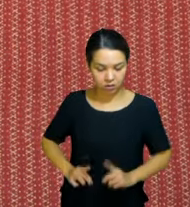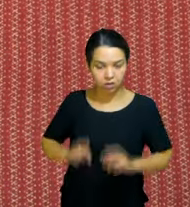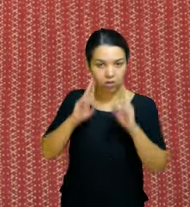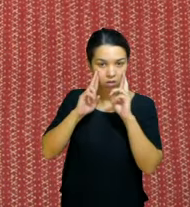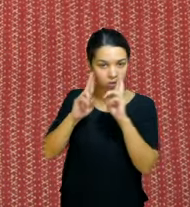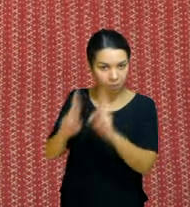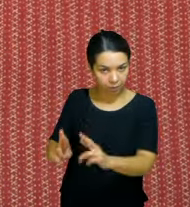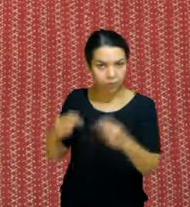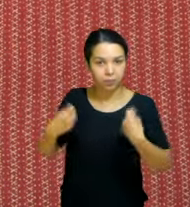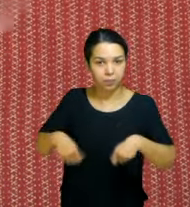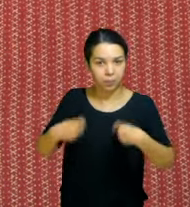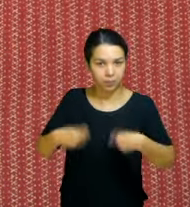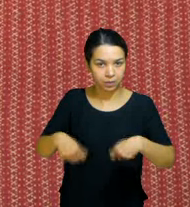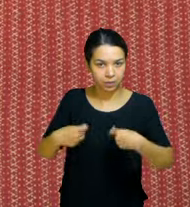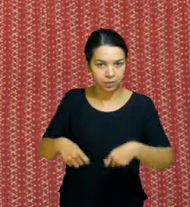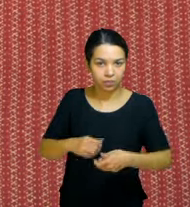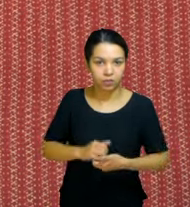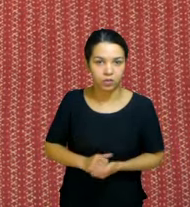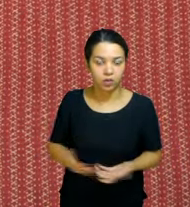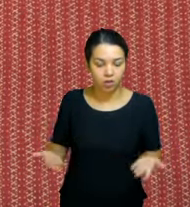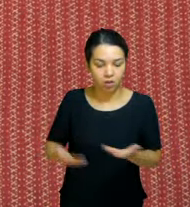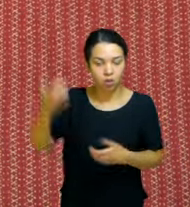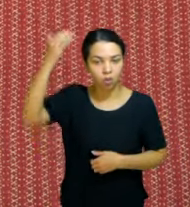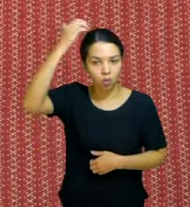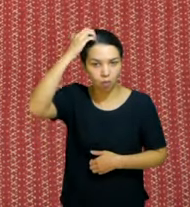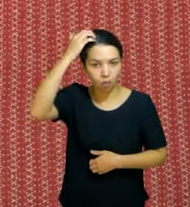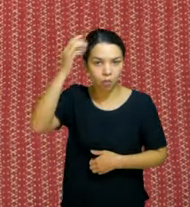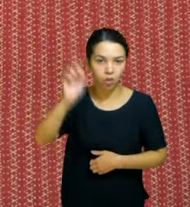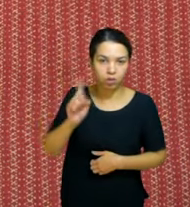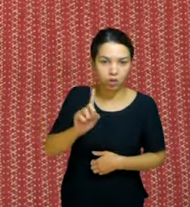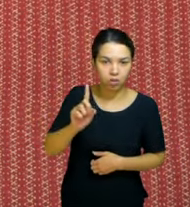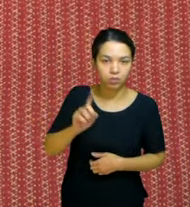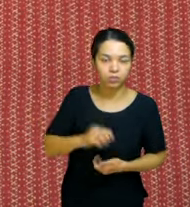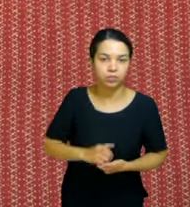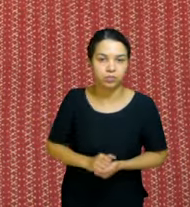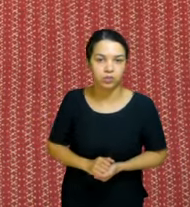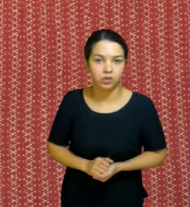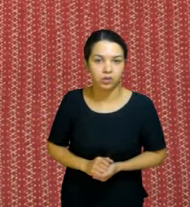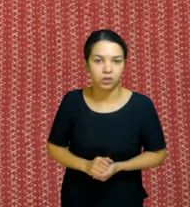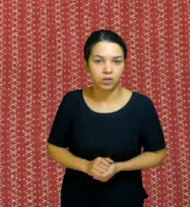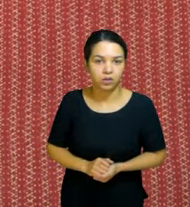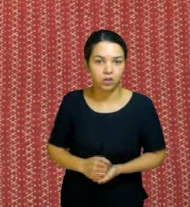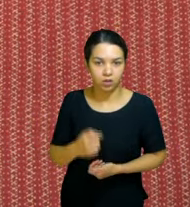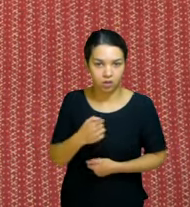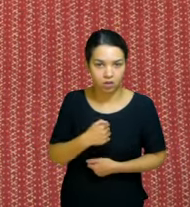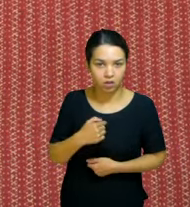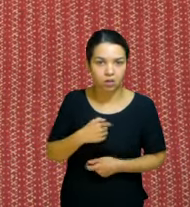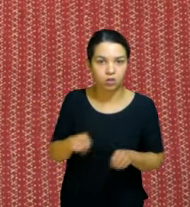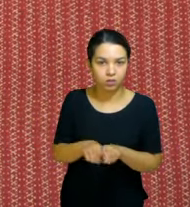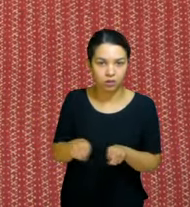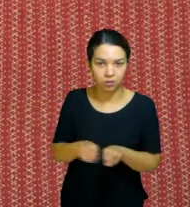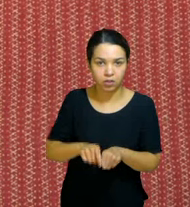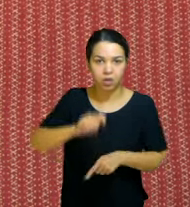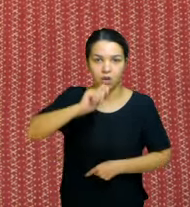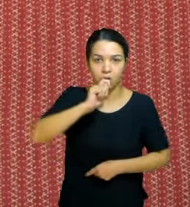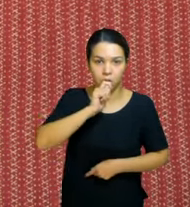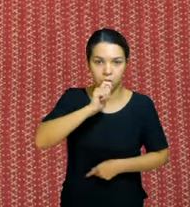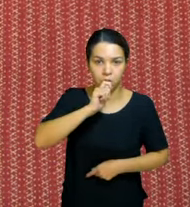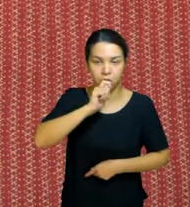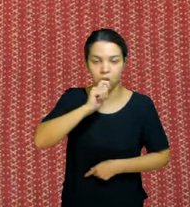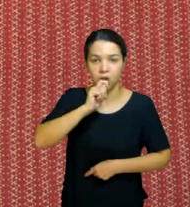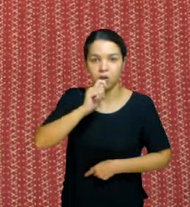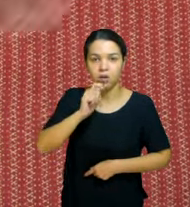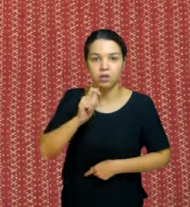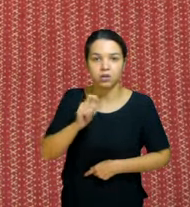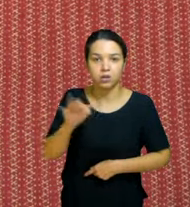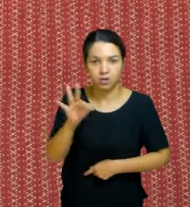tem a situação de culpa ou não culpa. Enquanto o Paradesporto é assim. Mas eu também sou árbitro da Federação de Atletismo. Porque